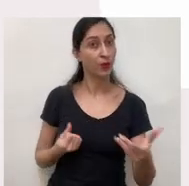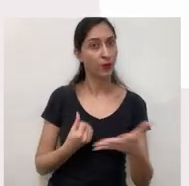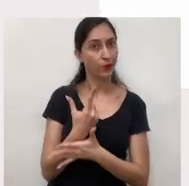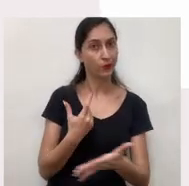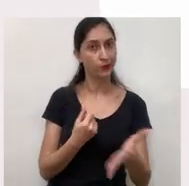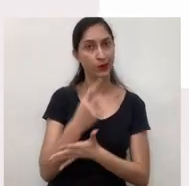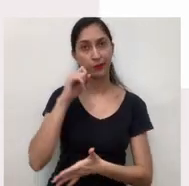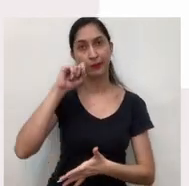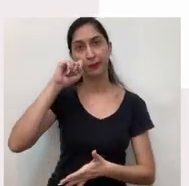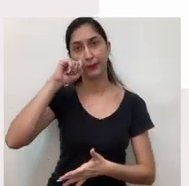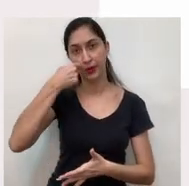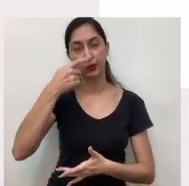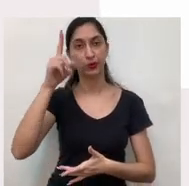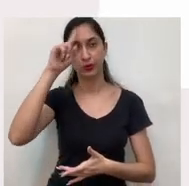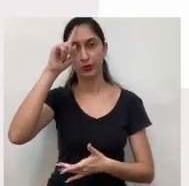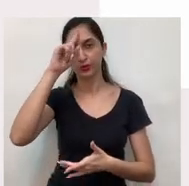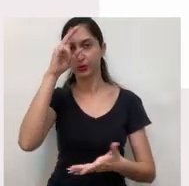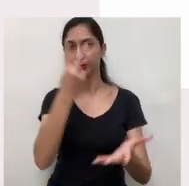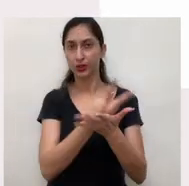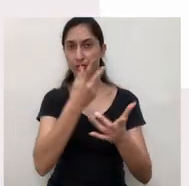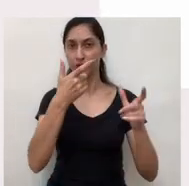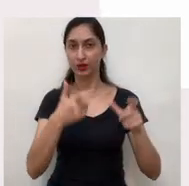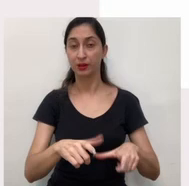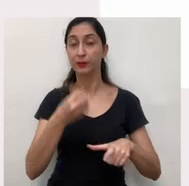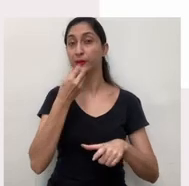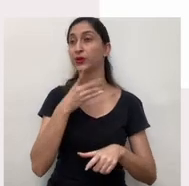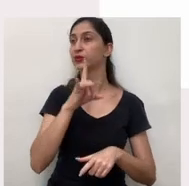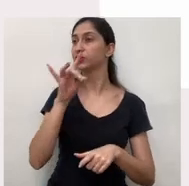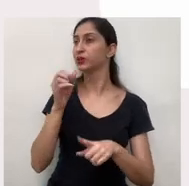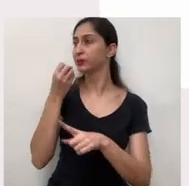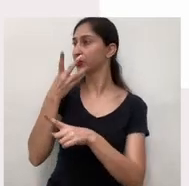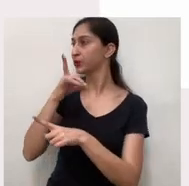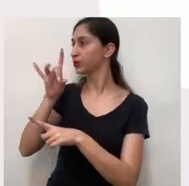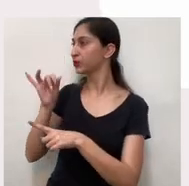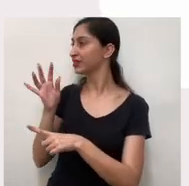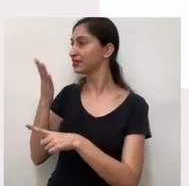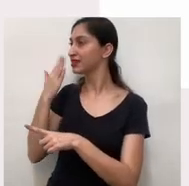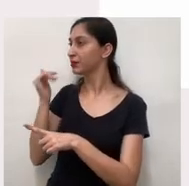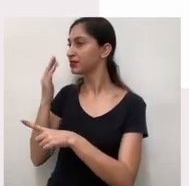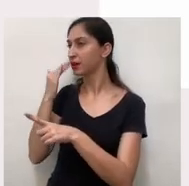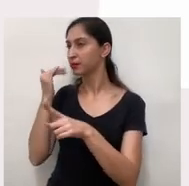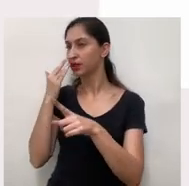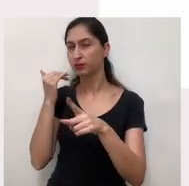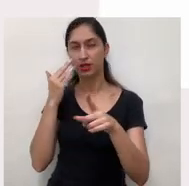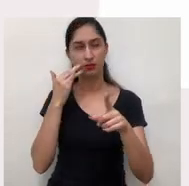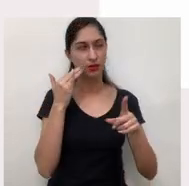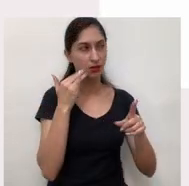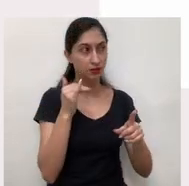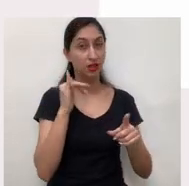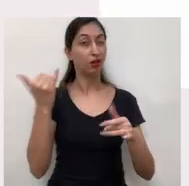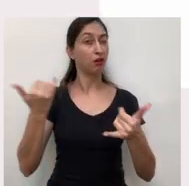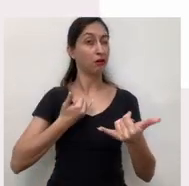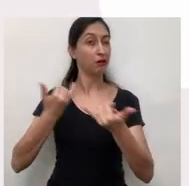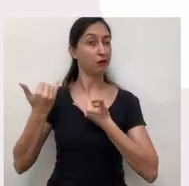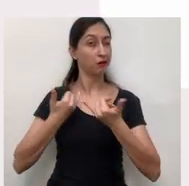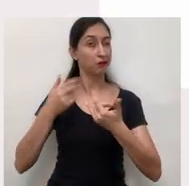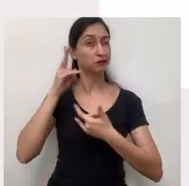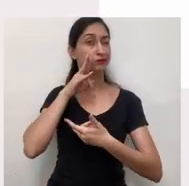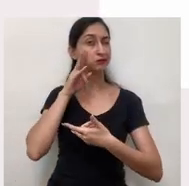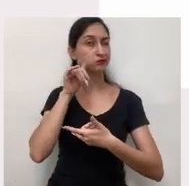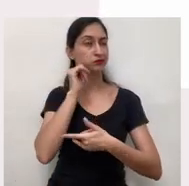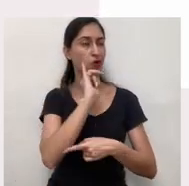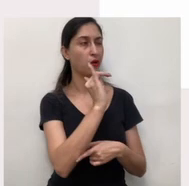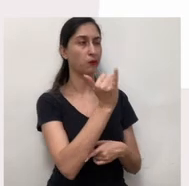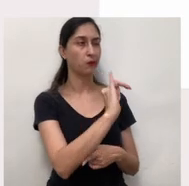Comprava pão na mesma padaria, dava bom dia a quem passasse, sabia de todo mundo. Cada conto que ouvia aumentava um ponto quando